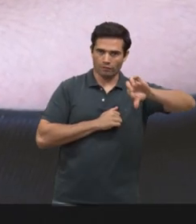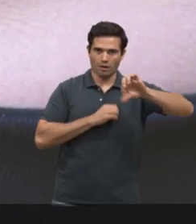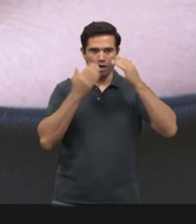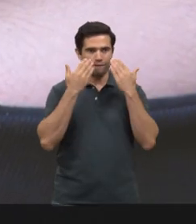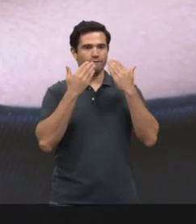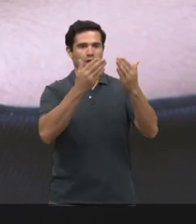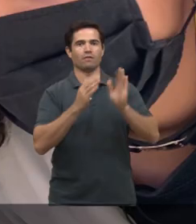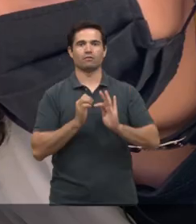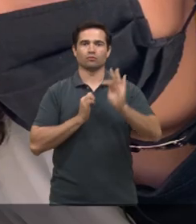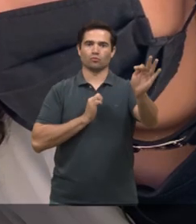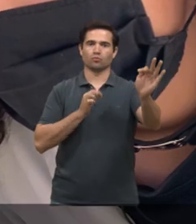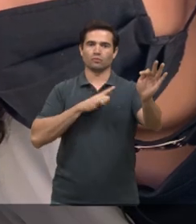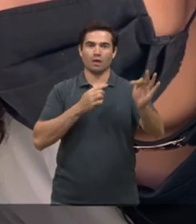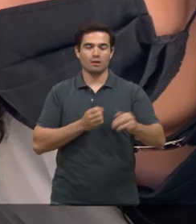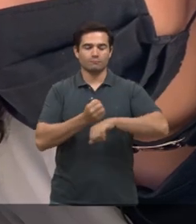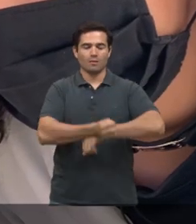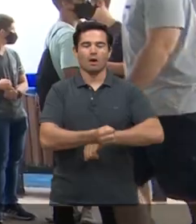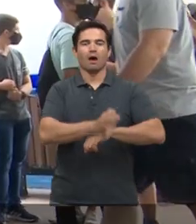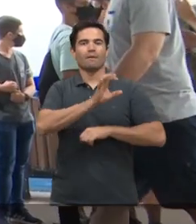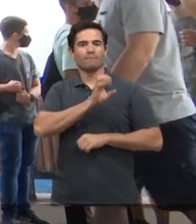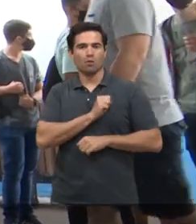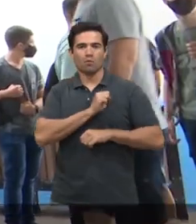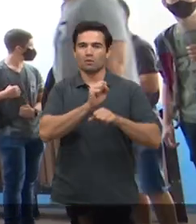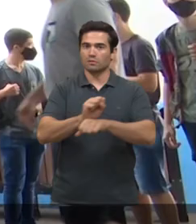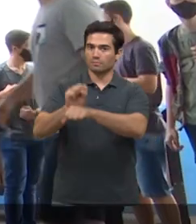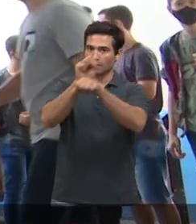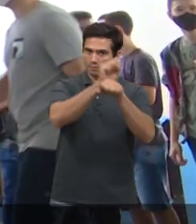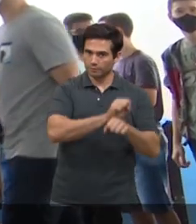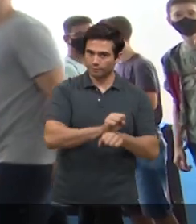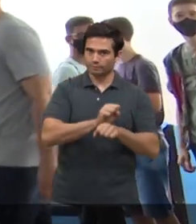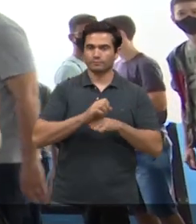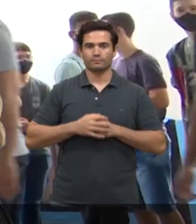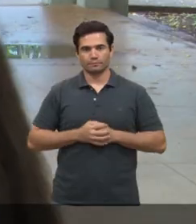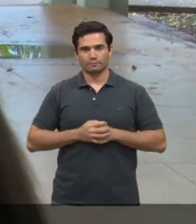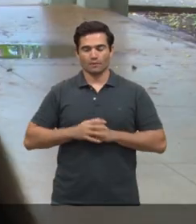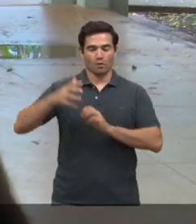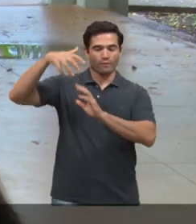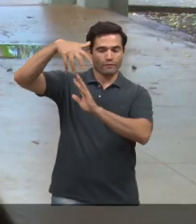para o futuro com dedicação, amor e esperança.